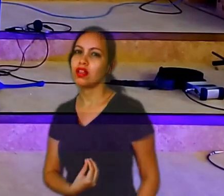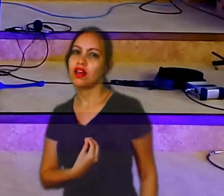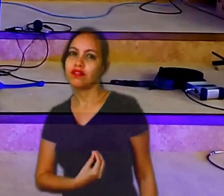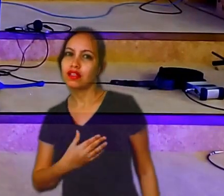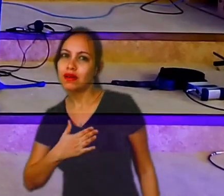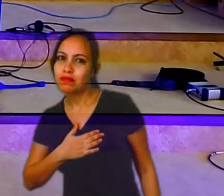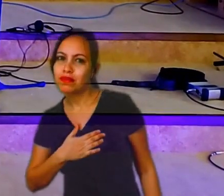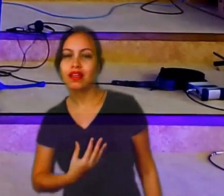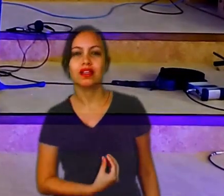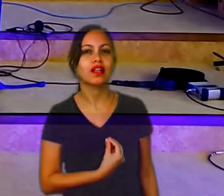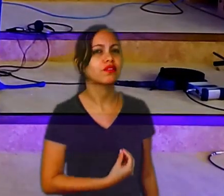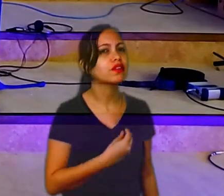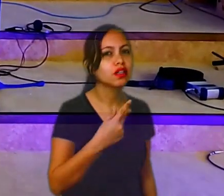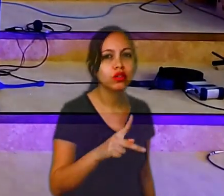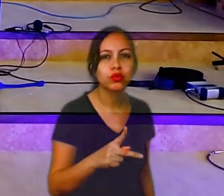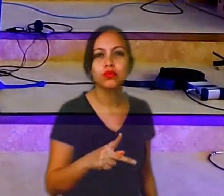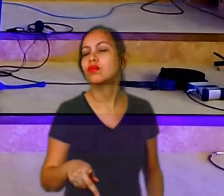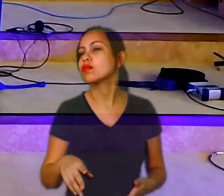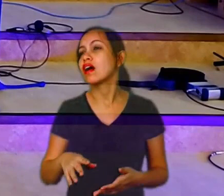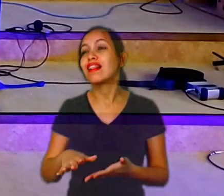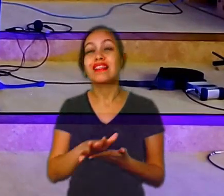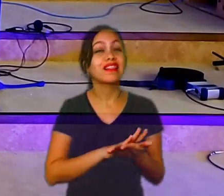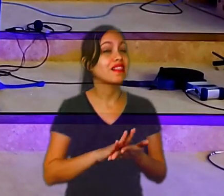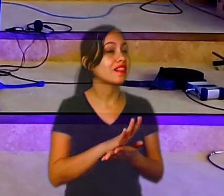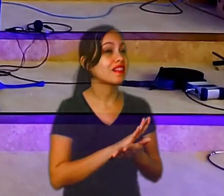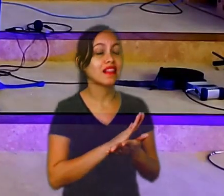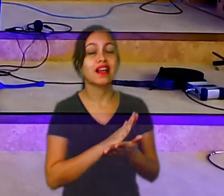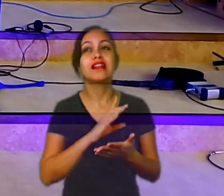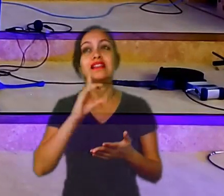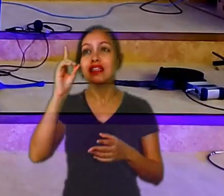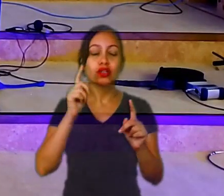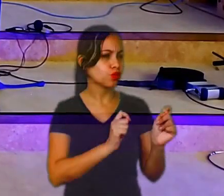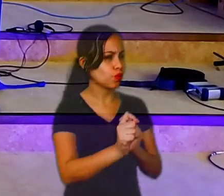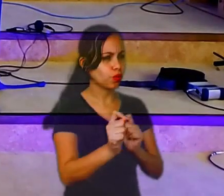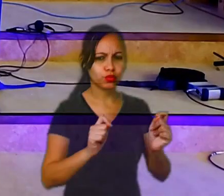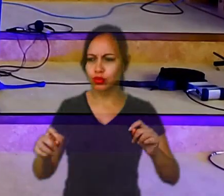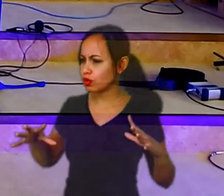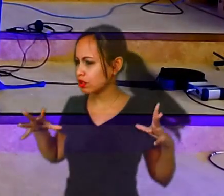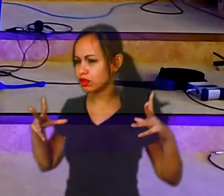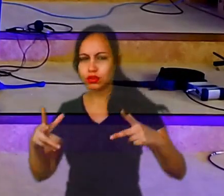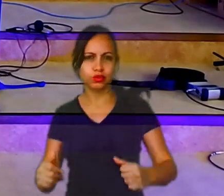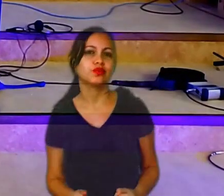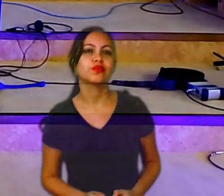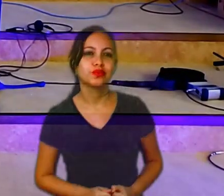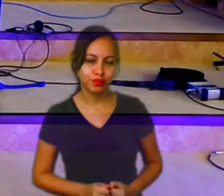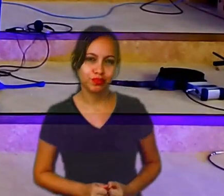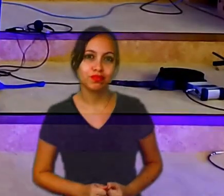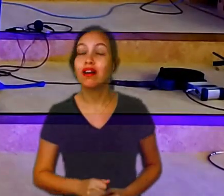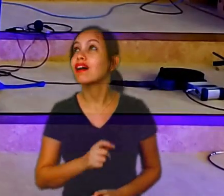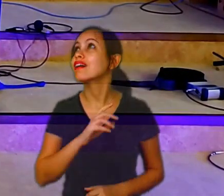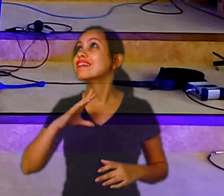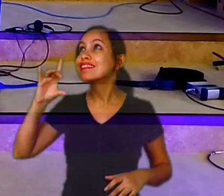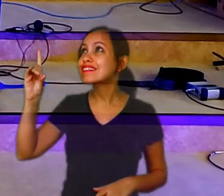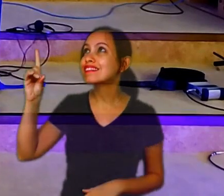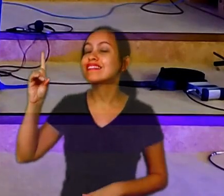vida. Nada foge do controle do nosso Senhor. Nada foge da presença de Deus.